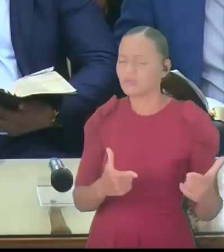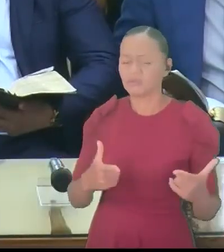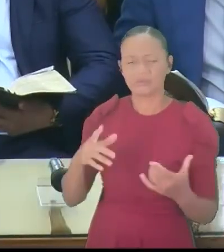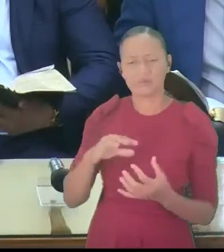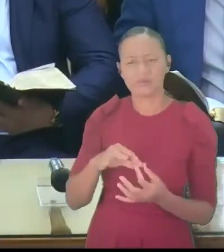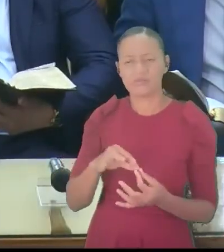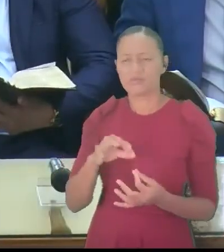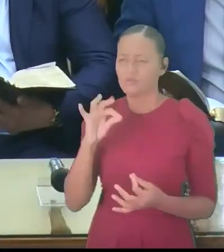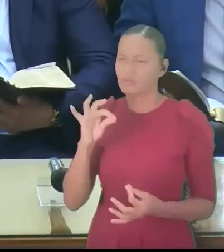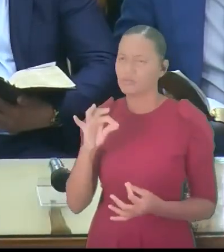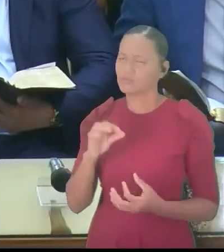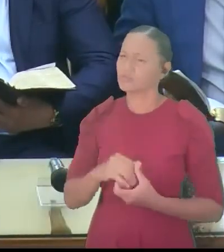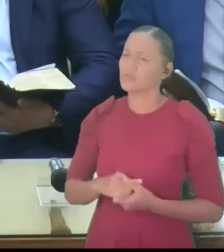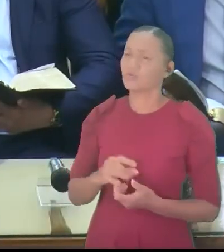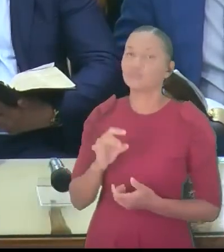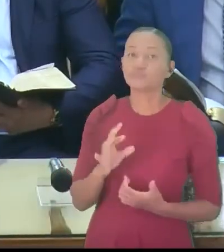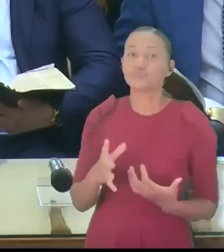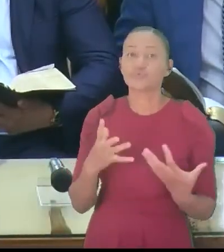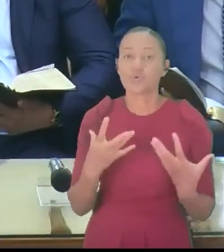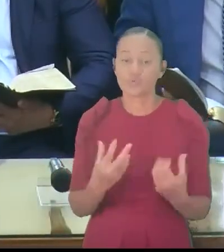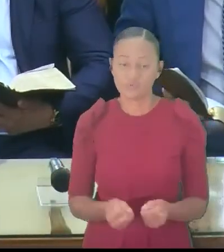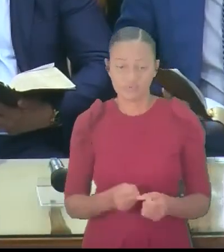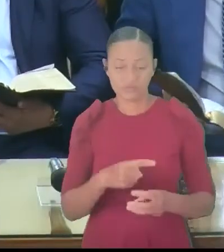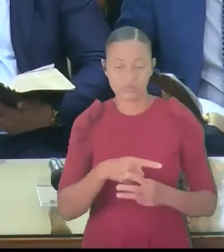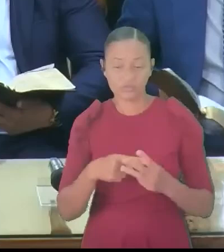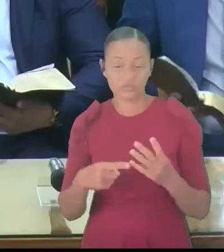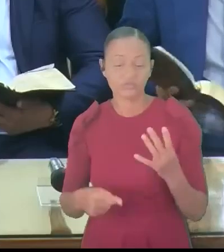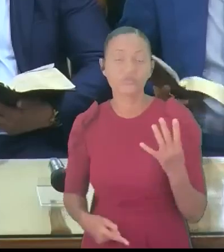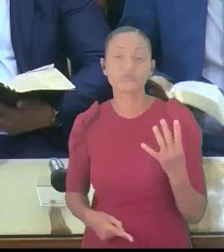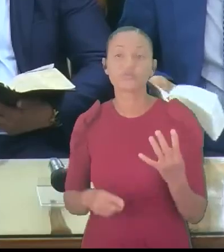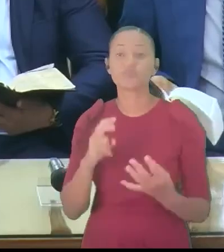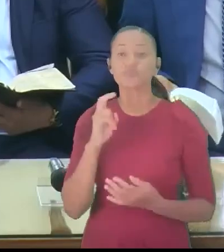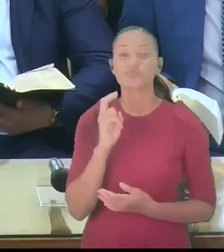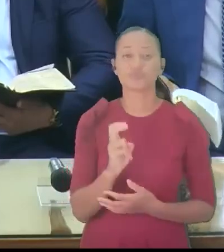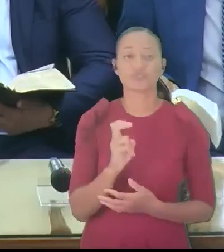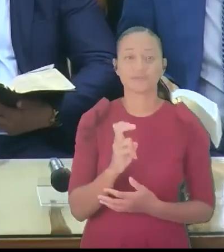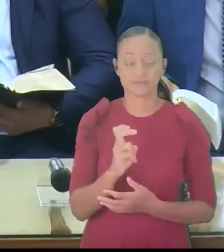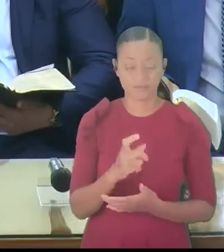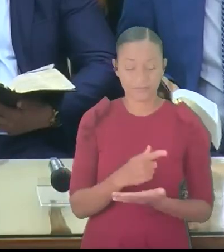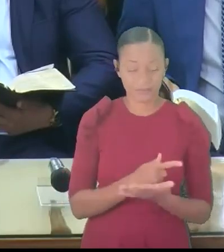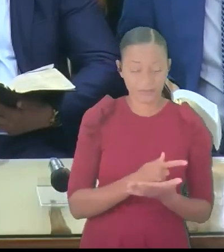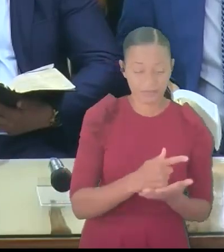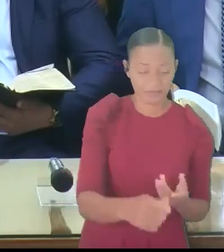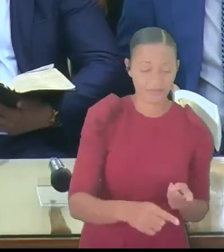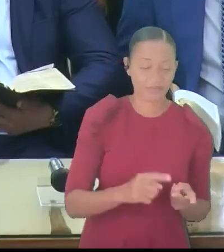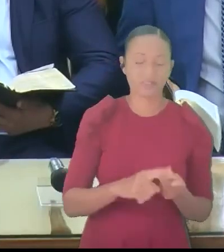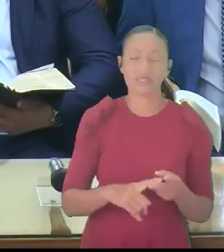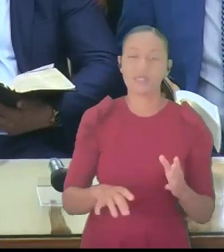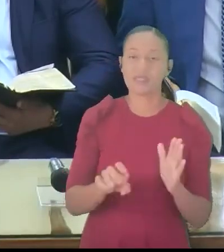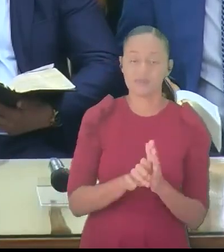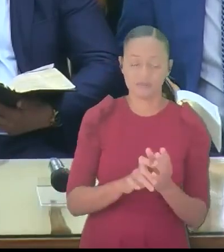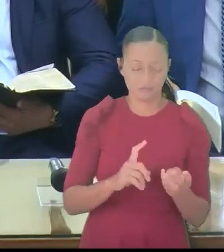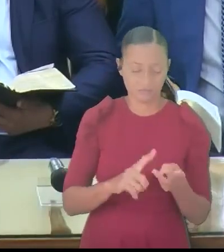Eles só aceitavam os 5 livros da lei. Eles só aceitavam Gênesis, Êxodo, Levítico,